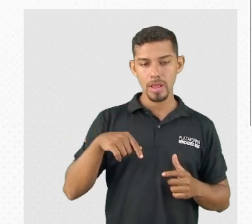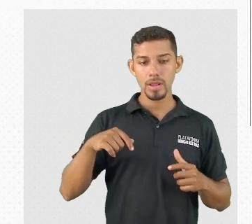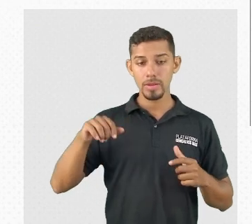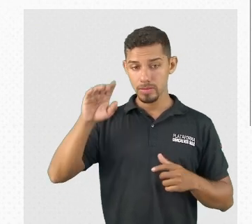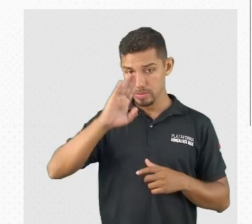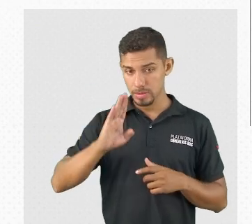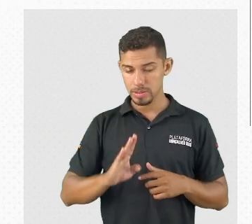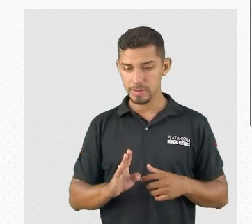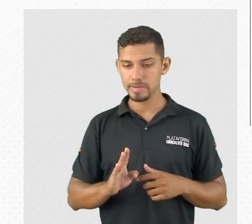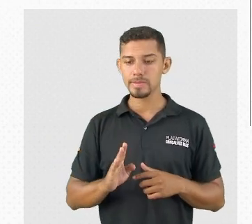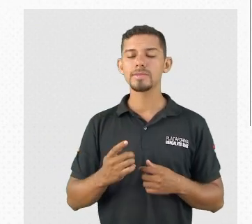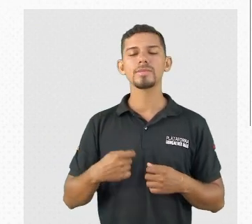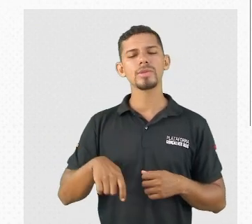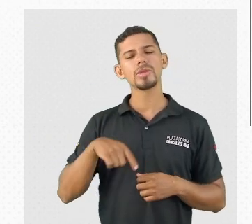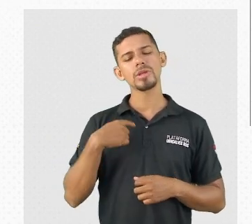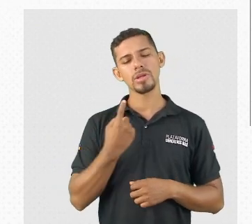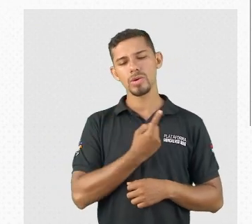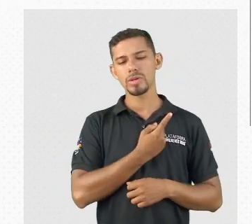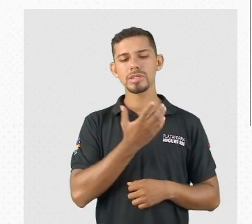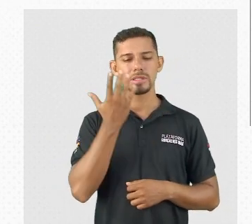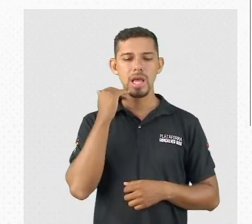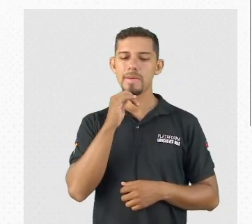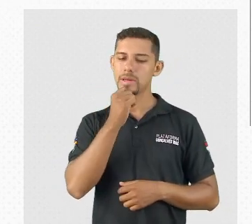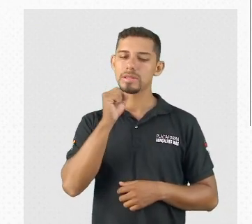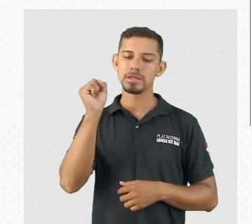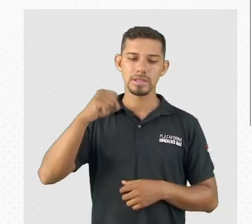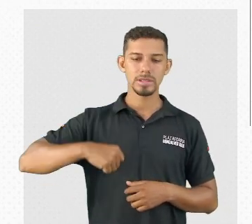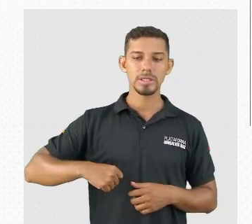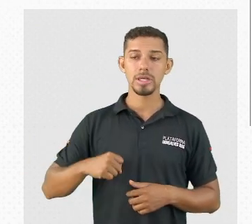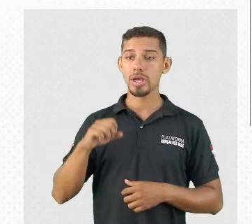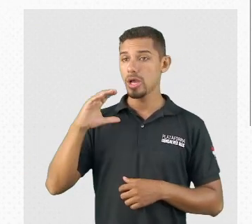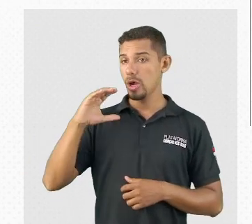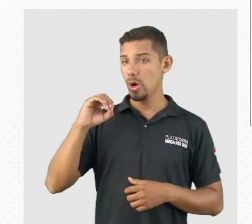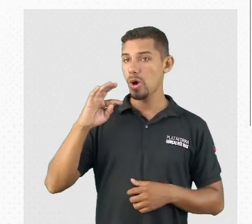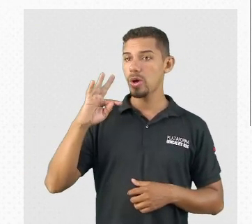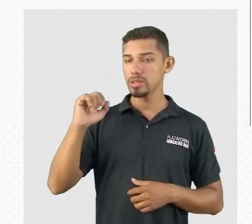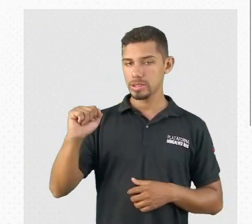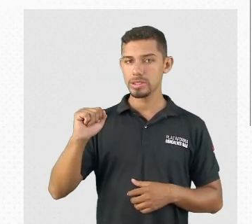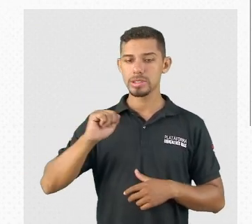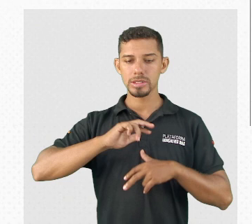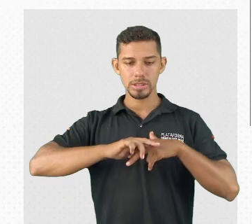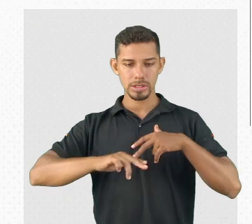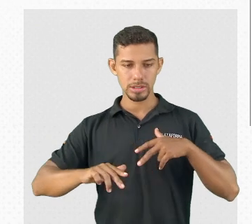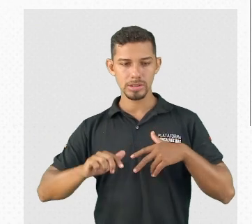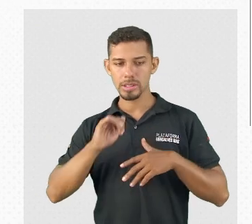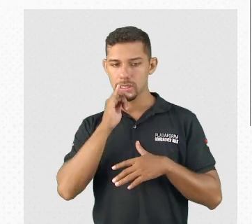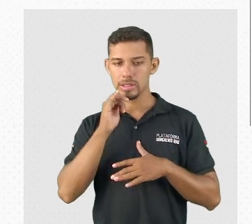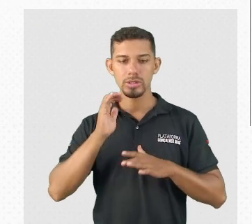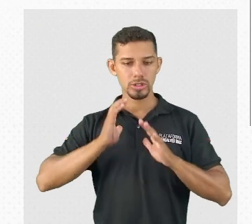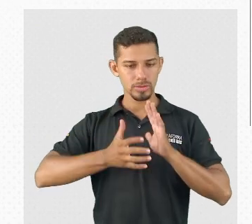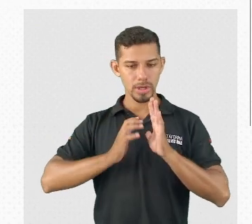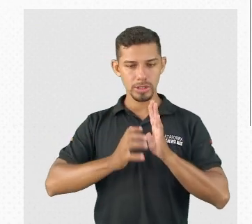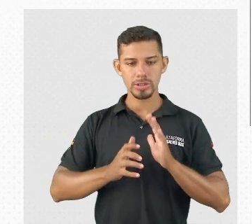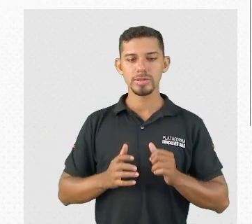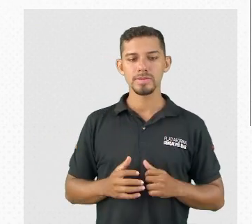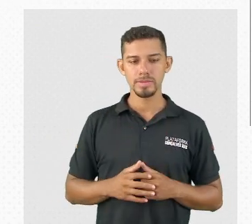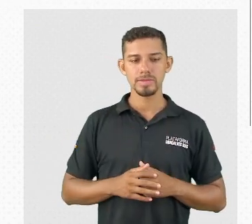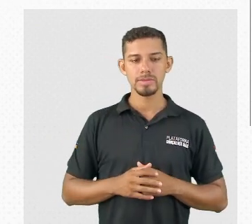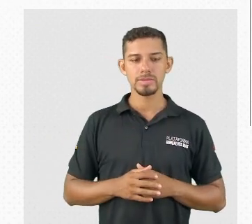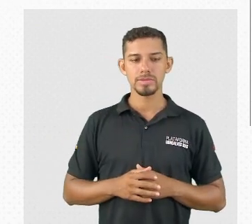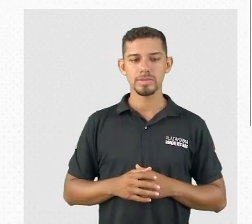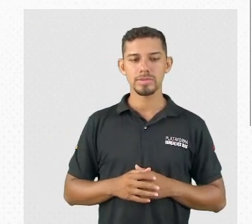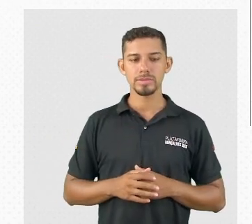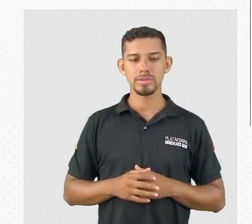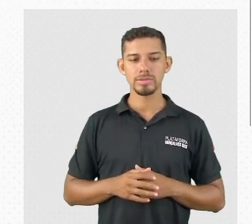Brasil, a gente já sabe que existem sim cotas de gênero dentro das candidaturas dos partidos, né, que isso é previsto em